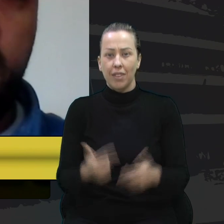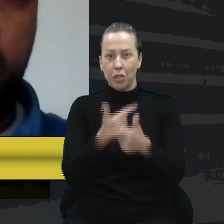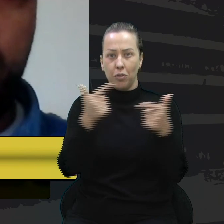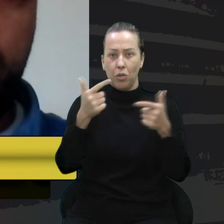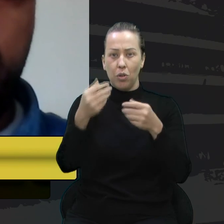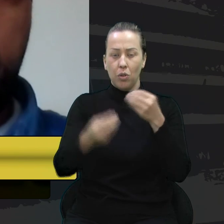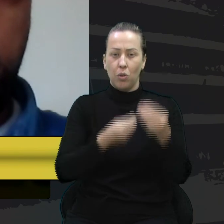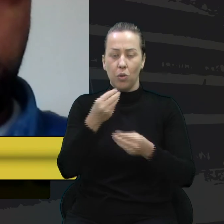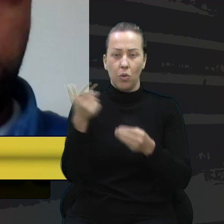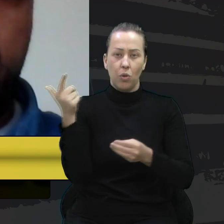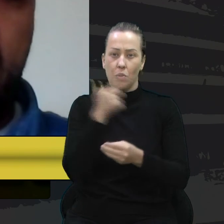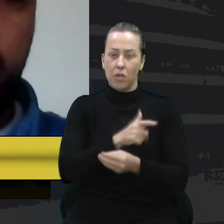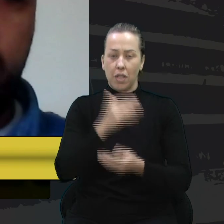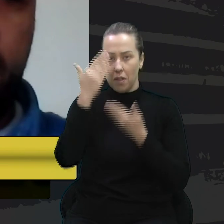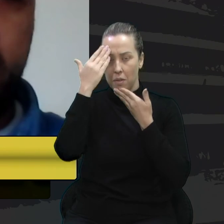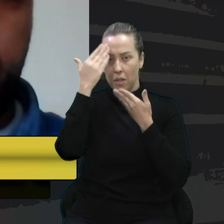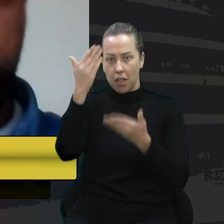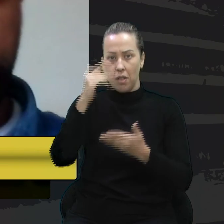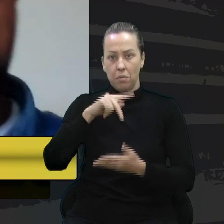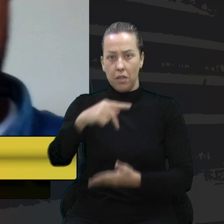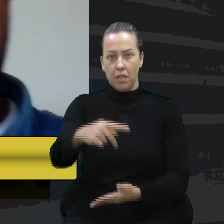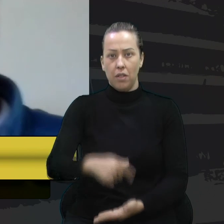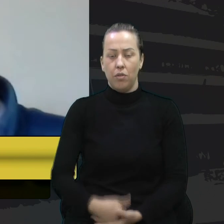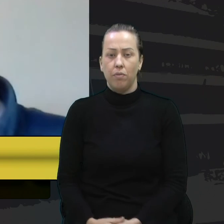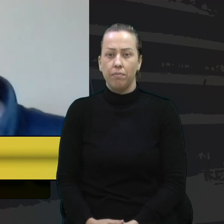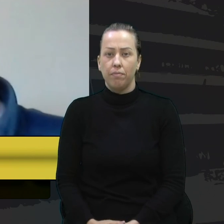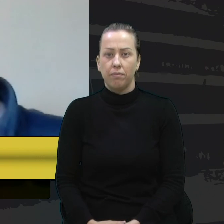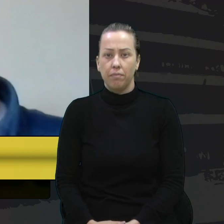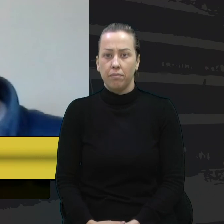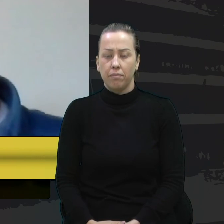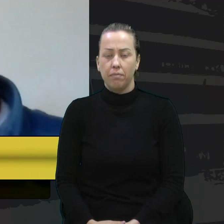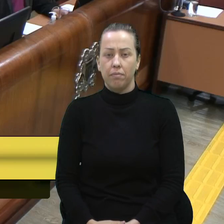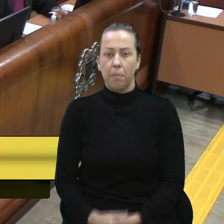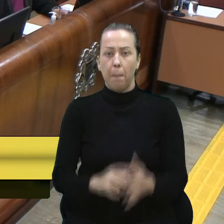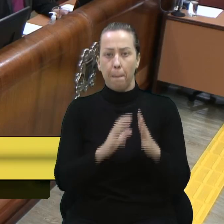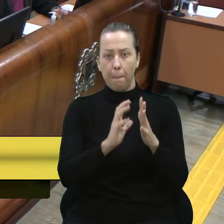possível. Obrigado, senhor presidente. Em declaração de líder, a